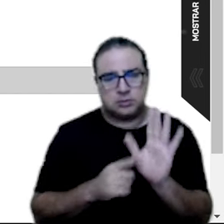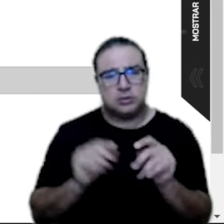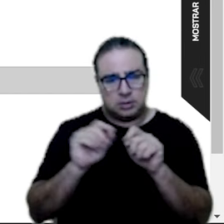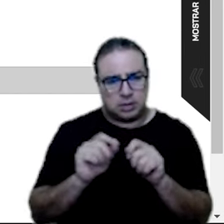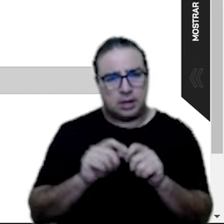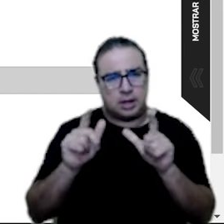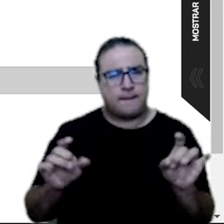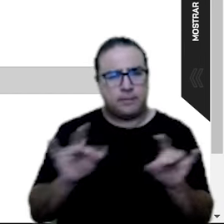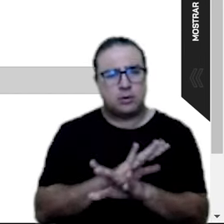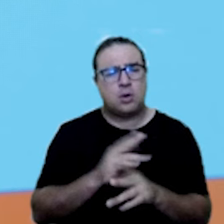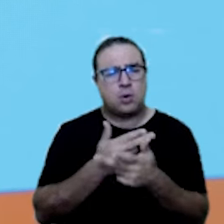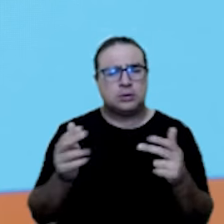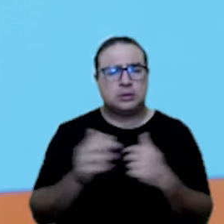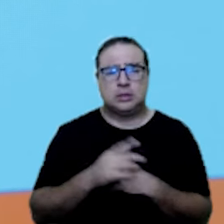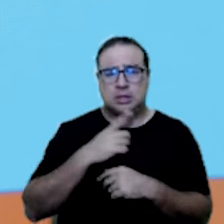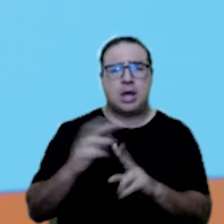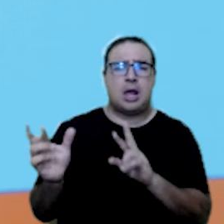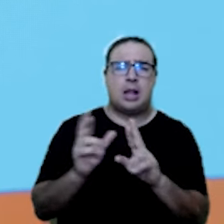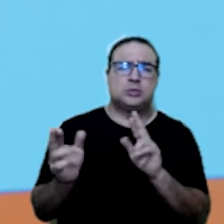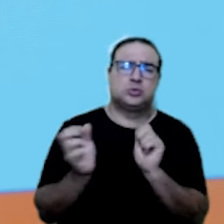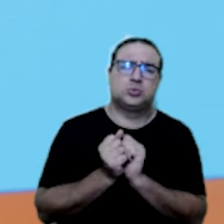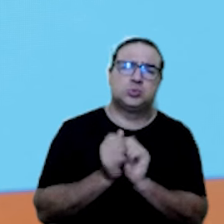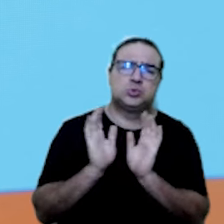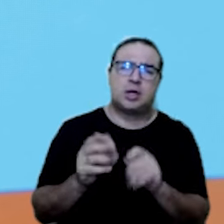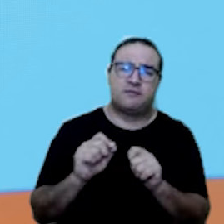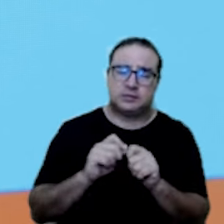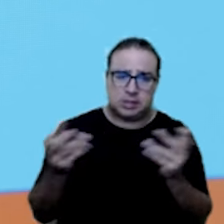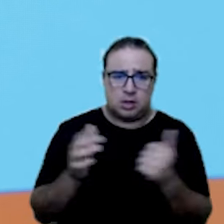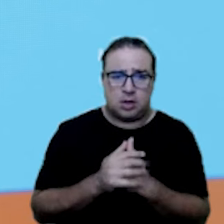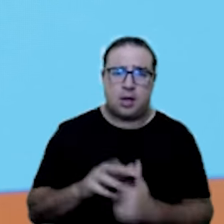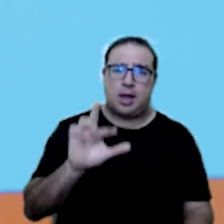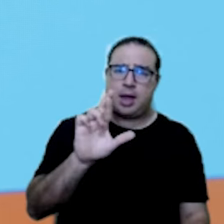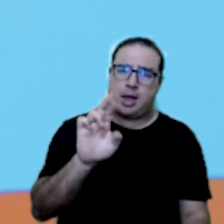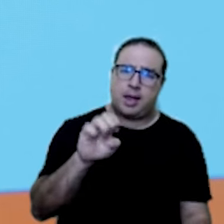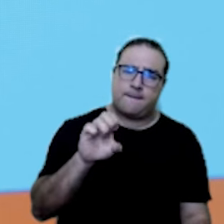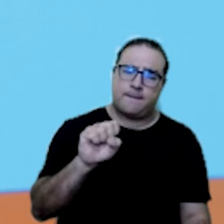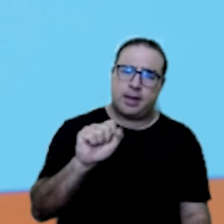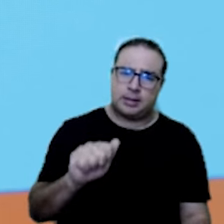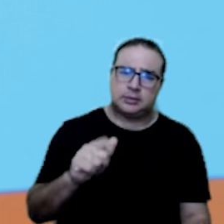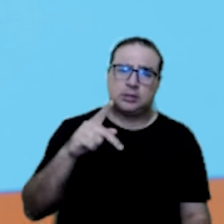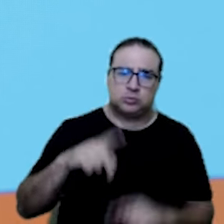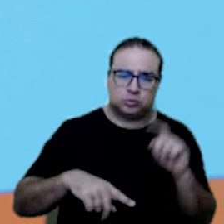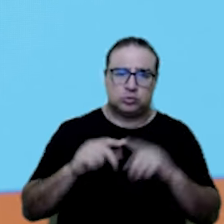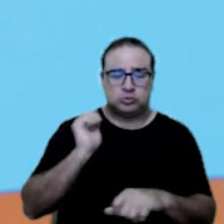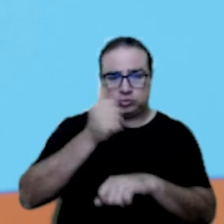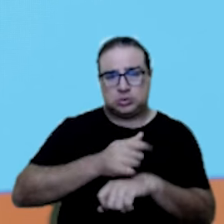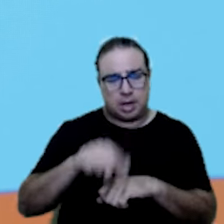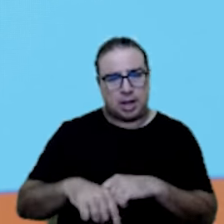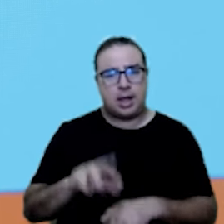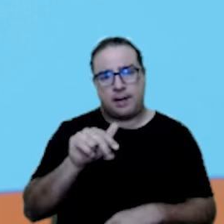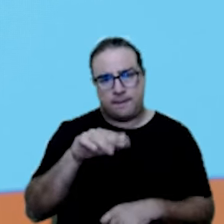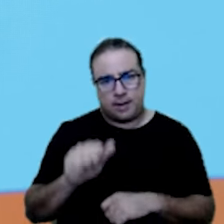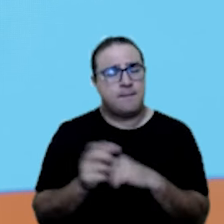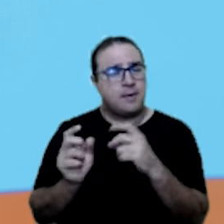cadastrou lá na natureza seja uma coisa que tenha relação com a O que você tá fazendo então é uma remessa de produto com substituição legal é